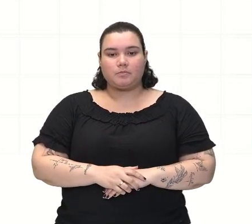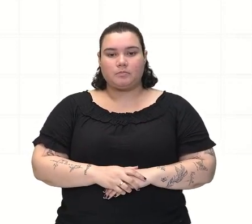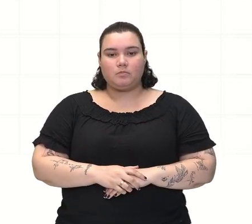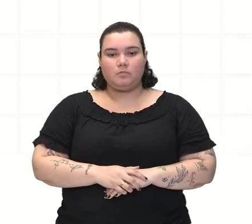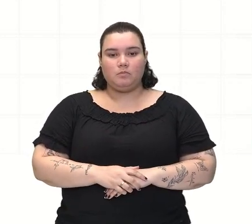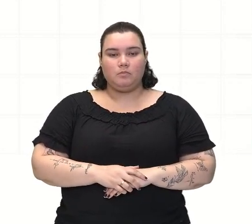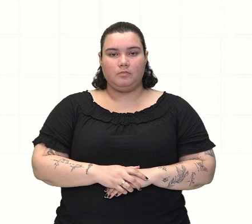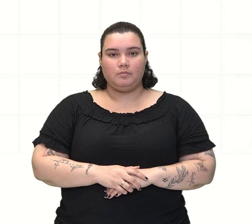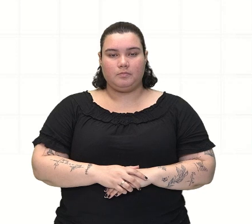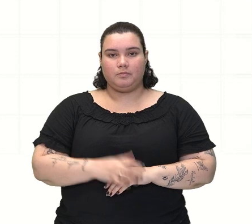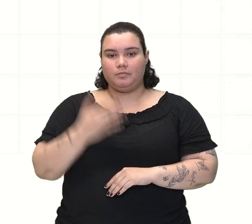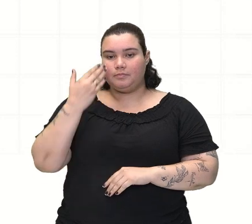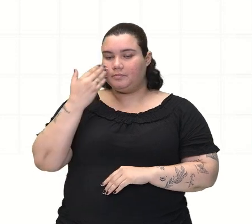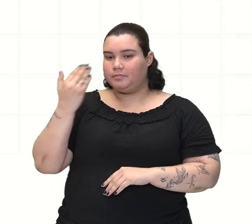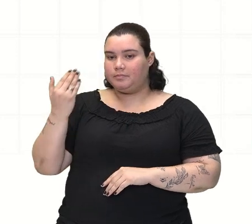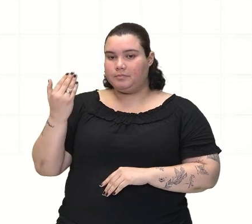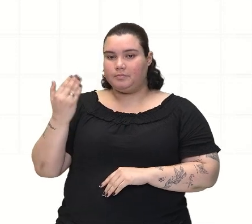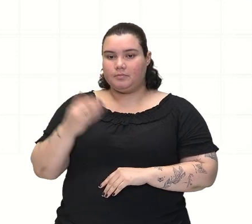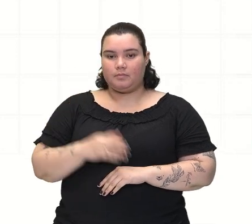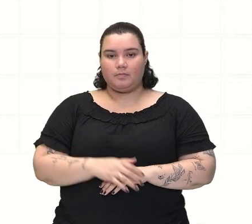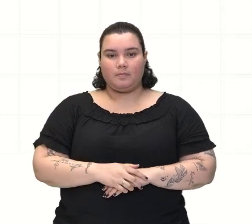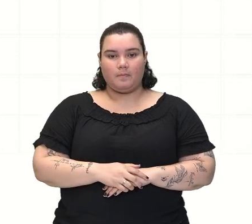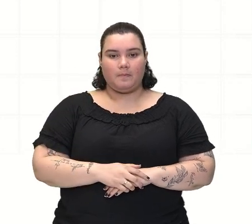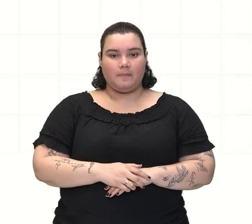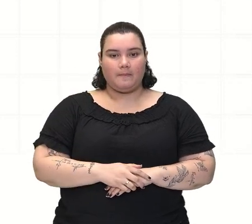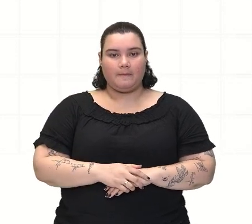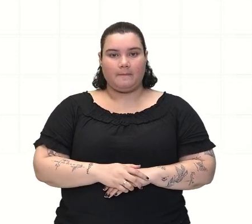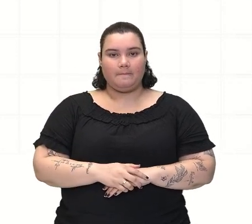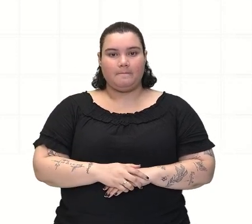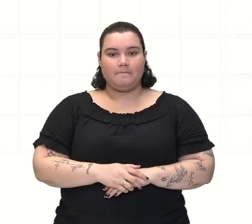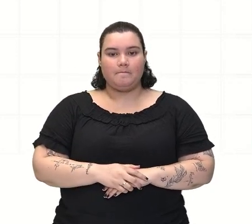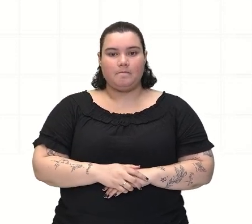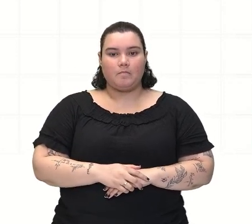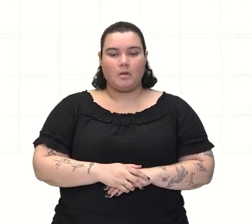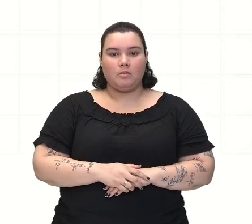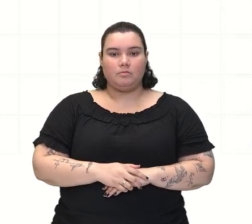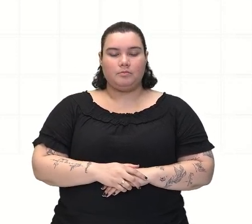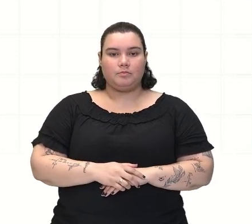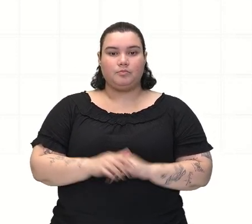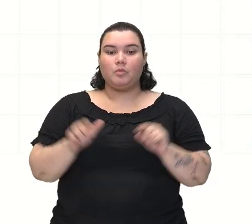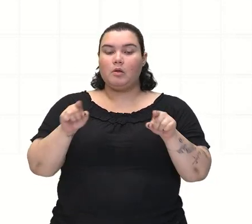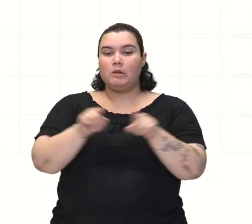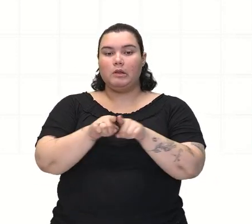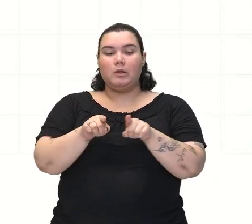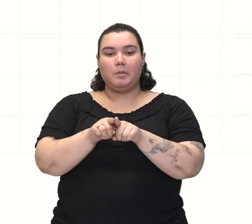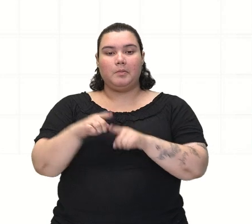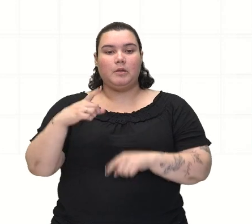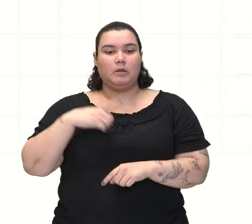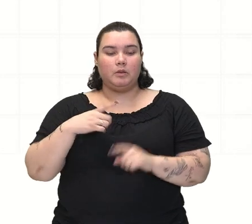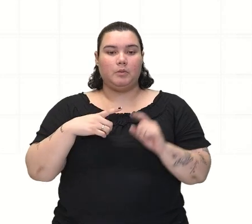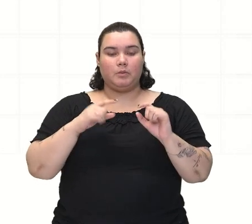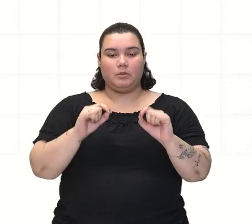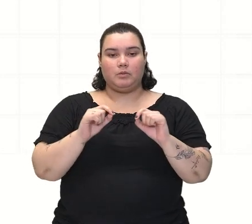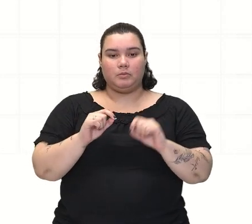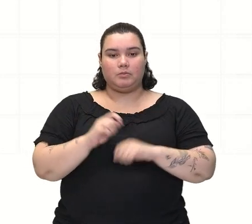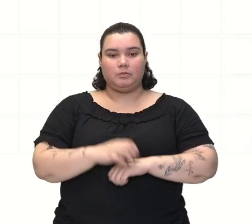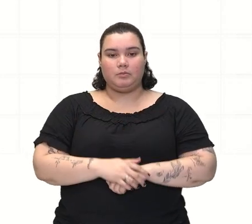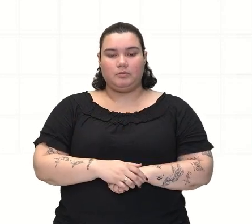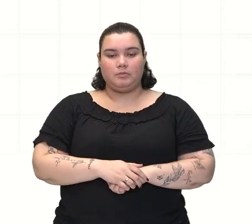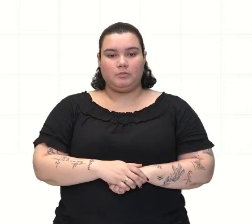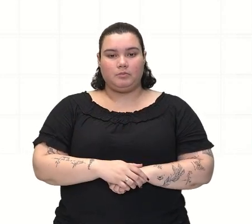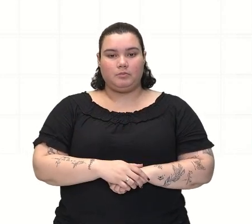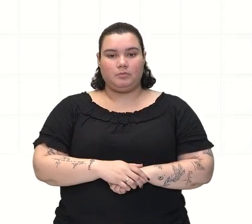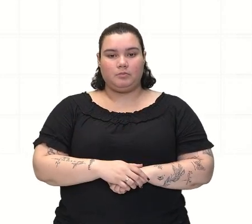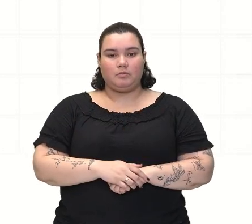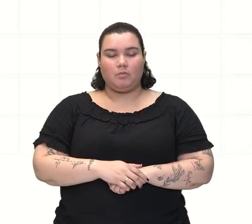E aqui o resultado vai dar menos 35. Também posso ter, né, esse produto